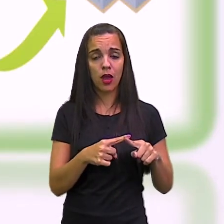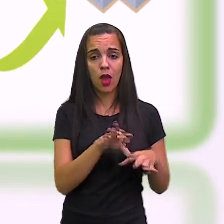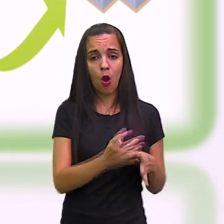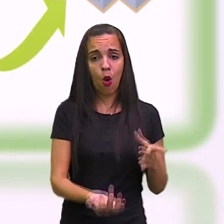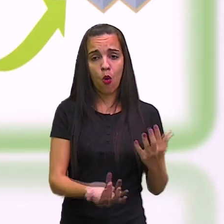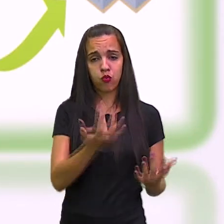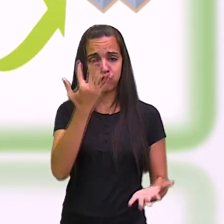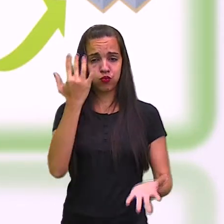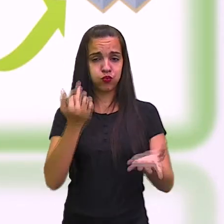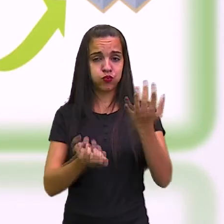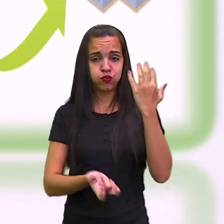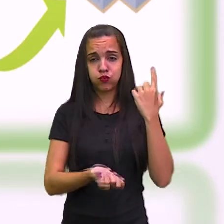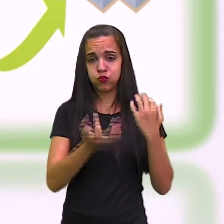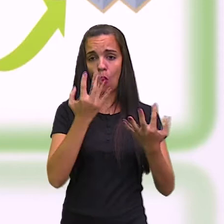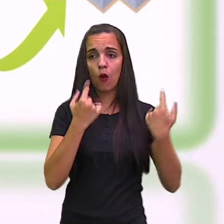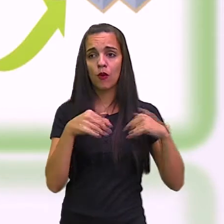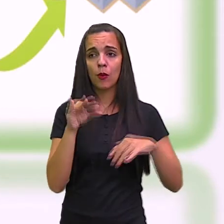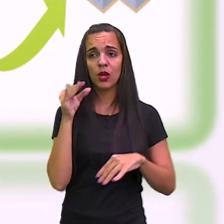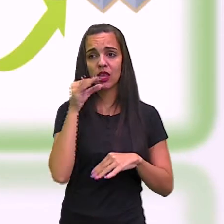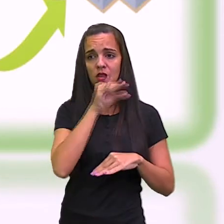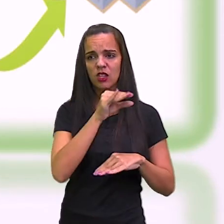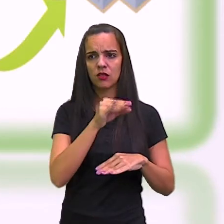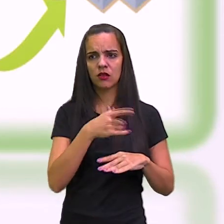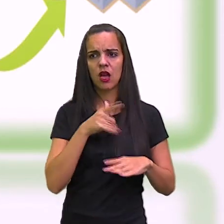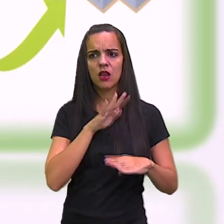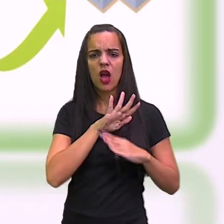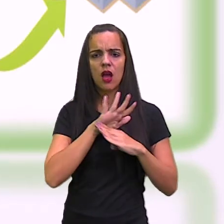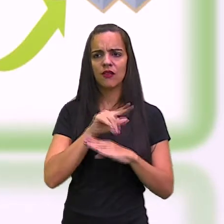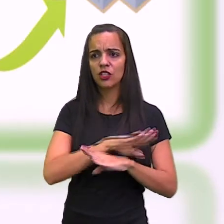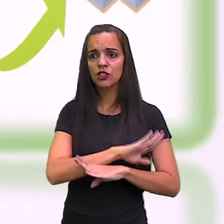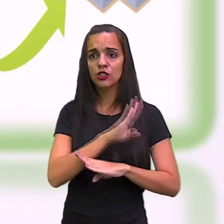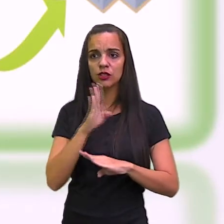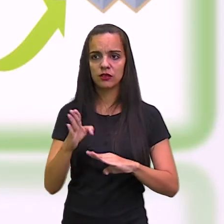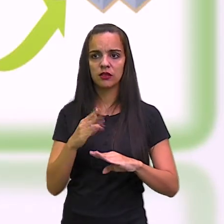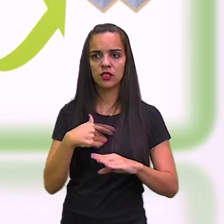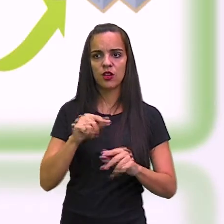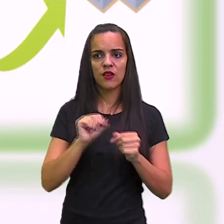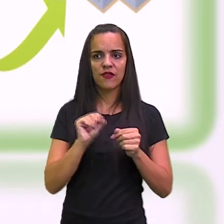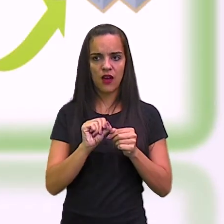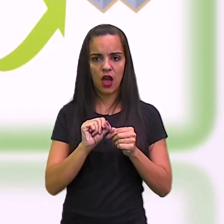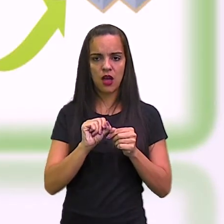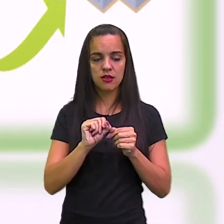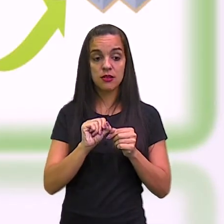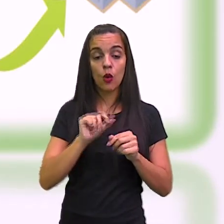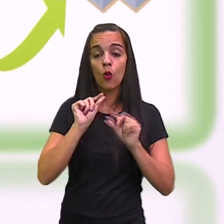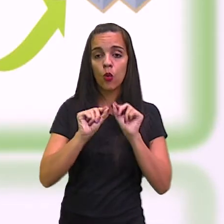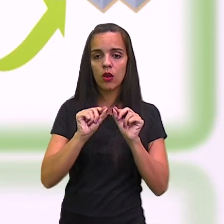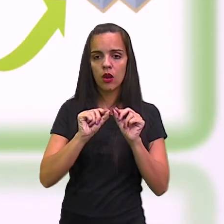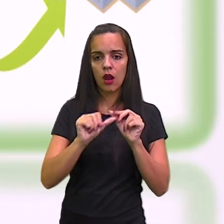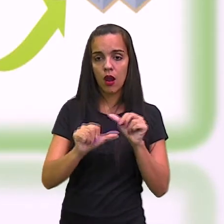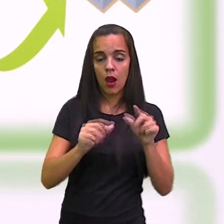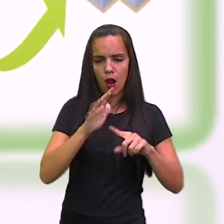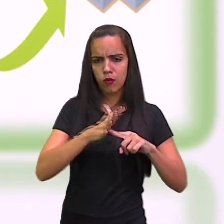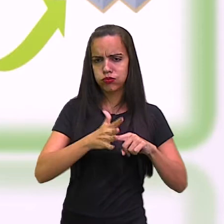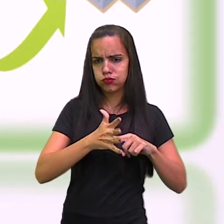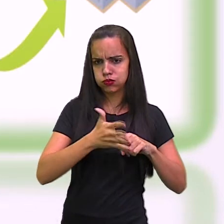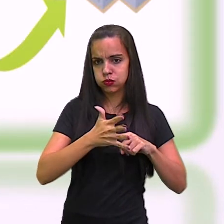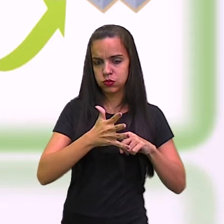por essa combustão é direcionado para mover turbinas e assim